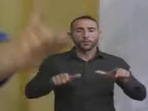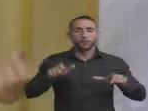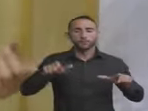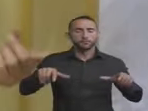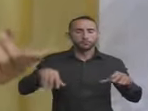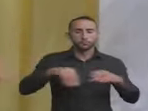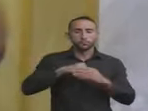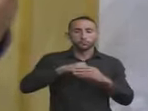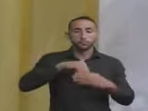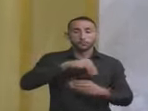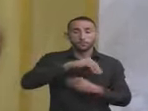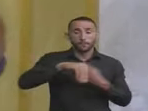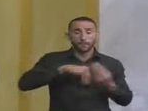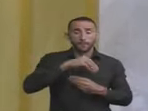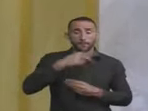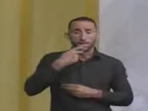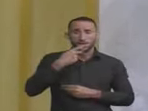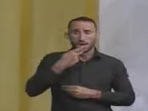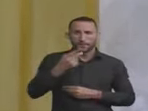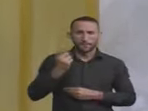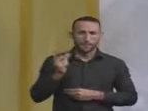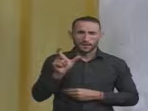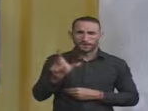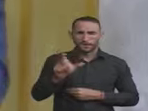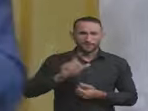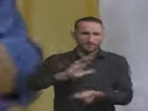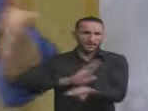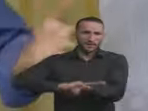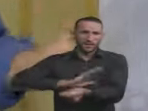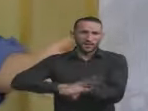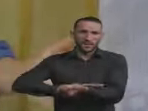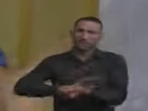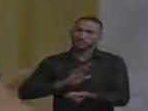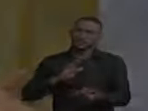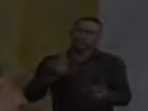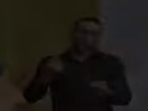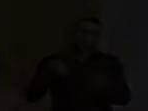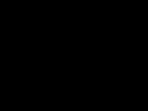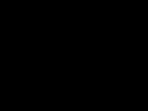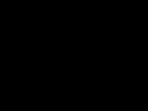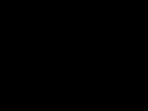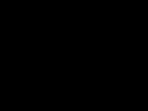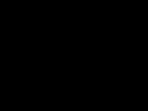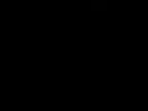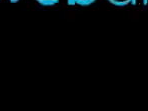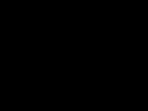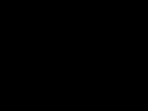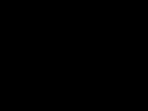falar o termo viciado, mas envolvidas com as questões dos jogos.